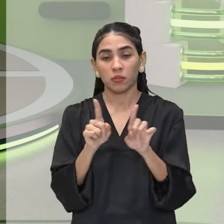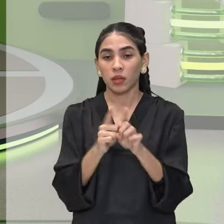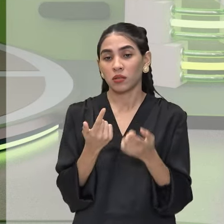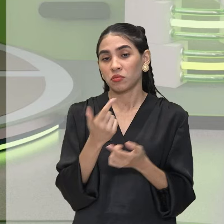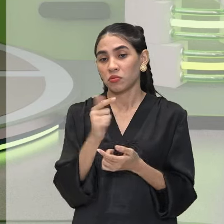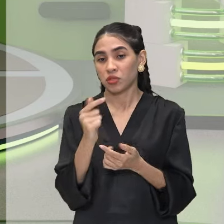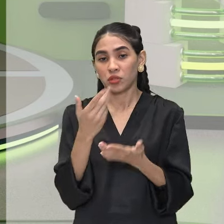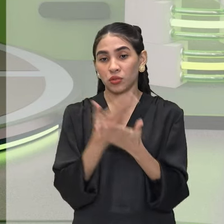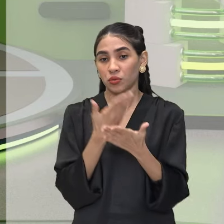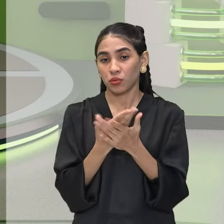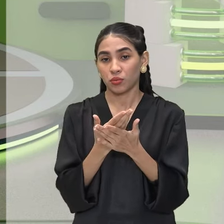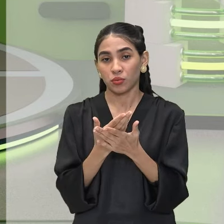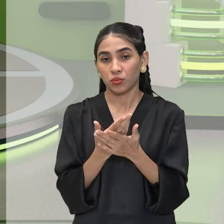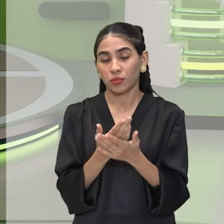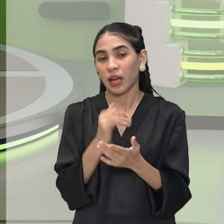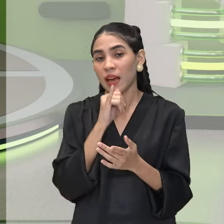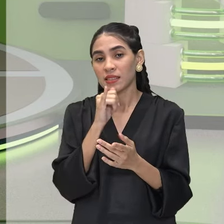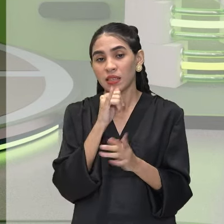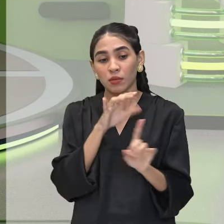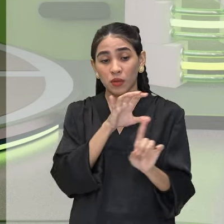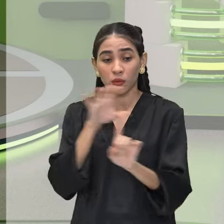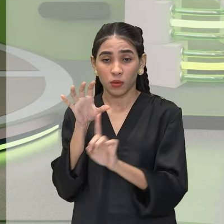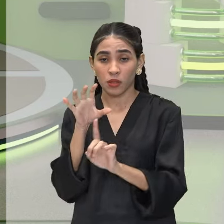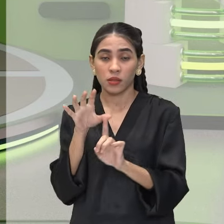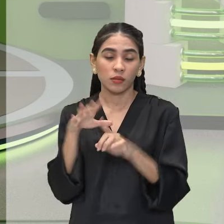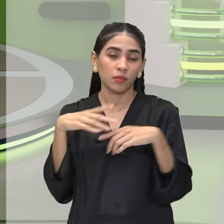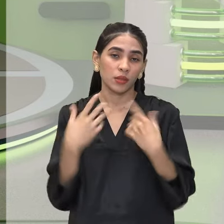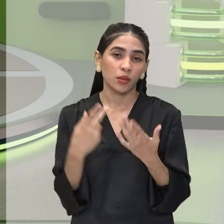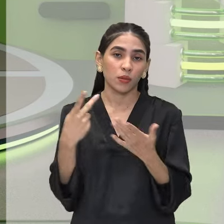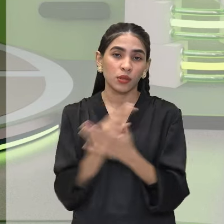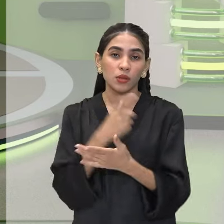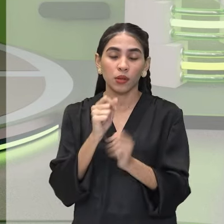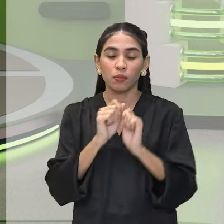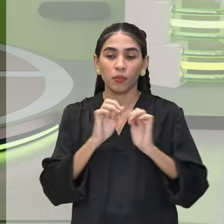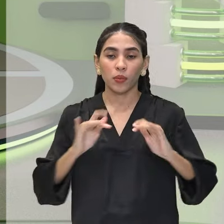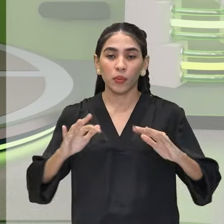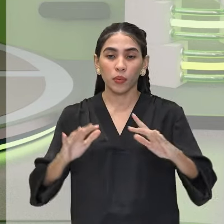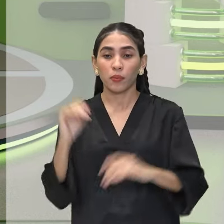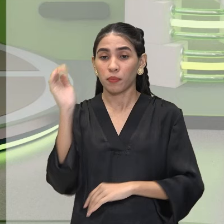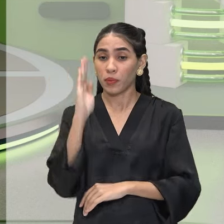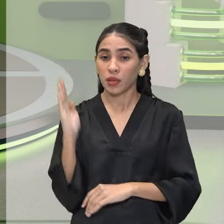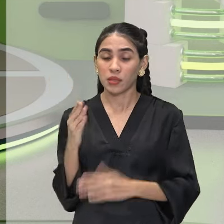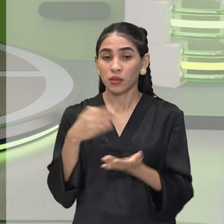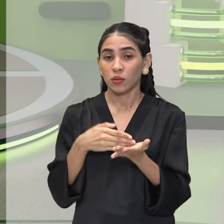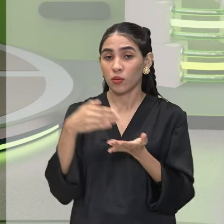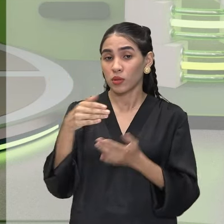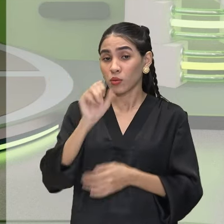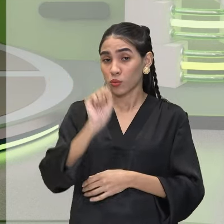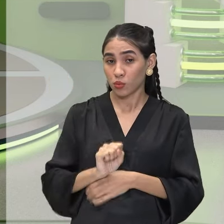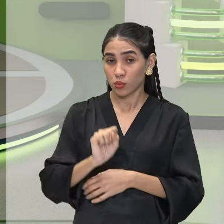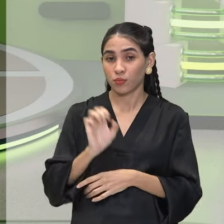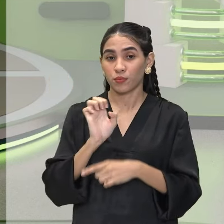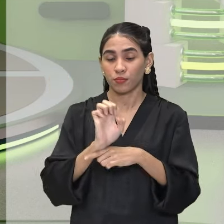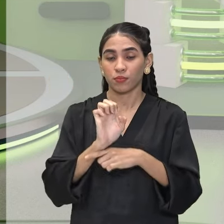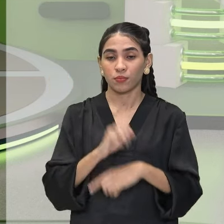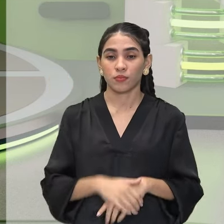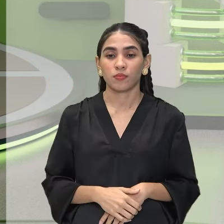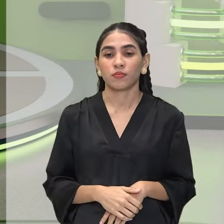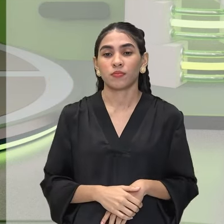não houve um estudo de impacto, e eles acabaram se espalhando pelo Brasil todo, começou lá pelo sul do Brasil.